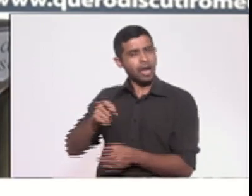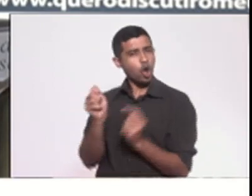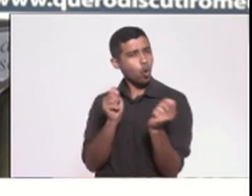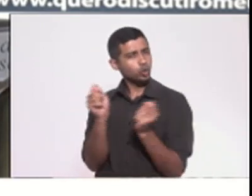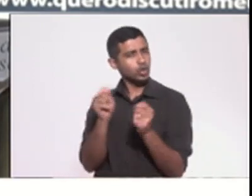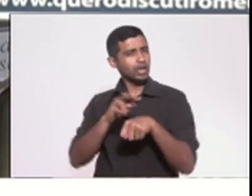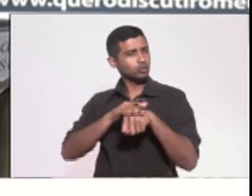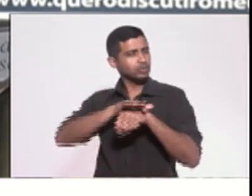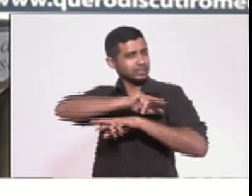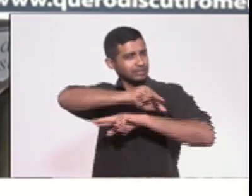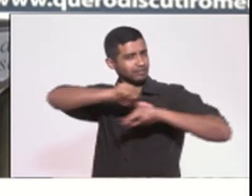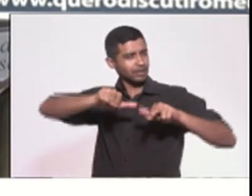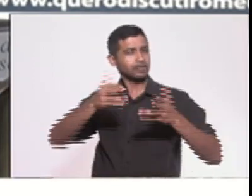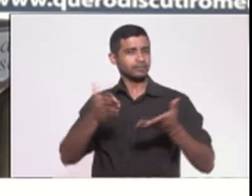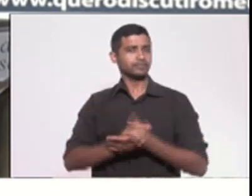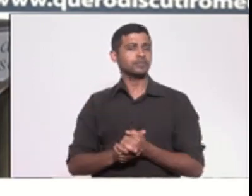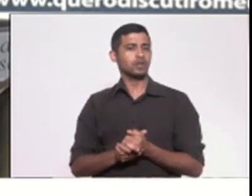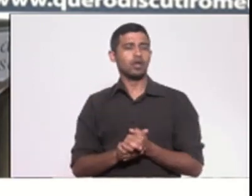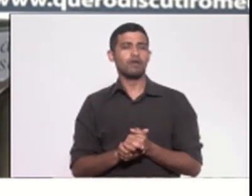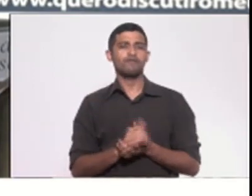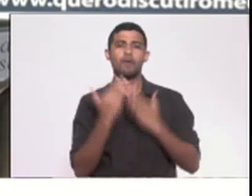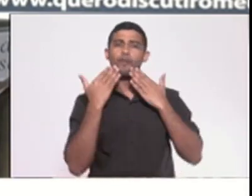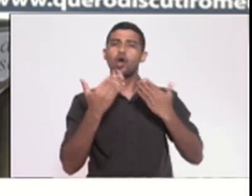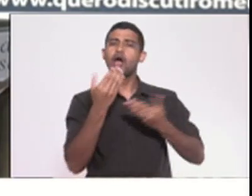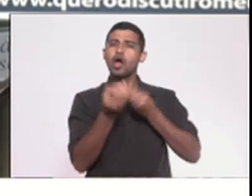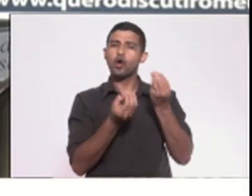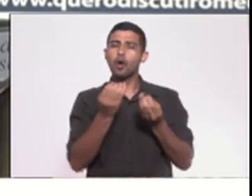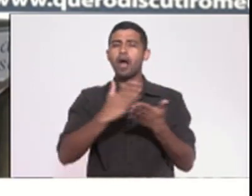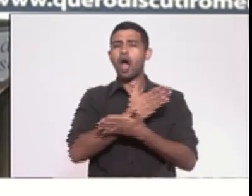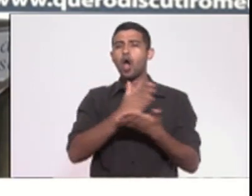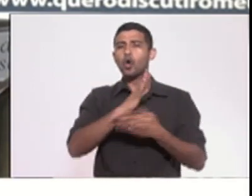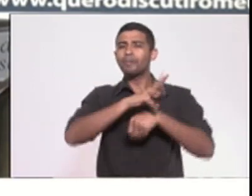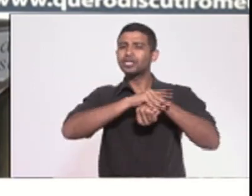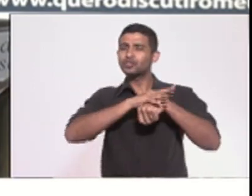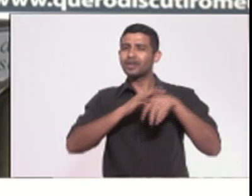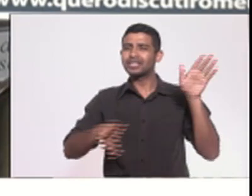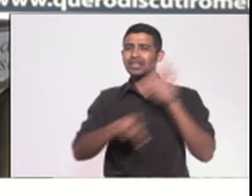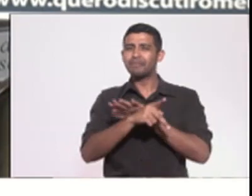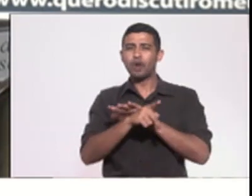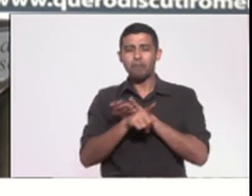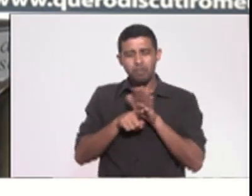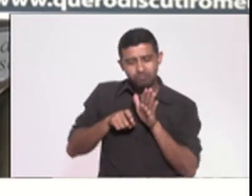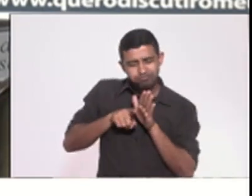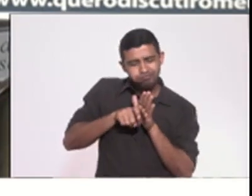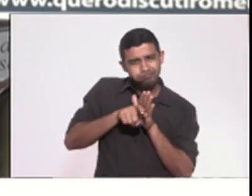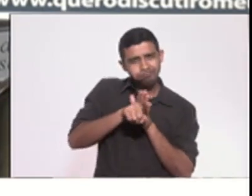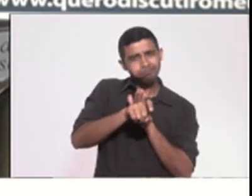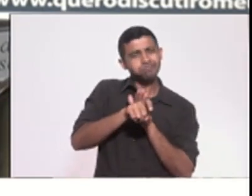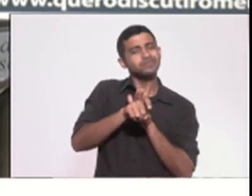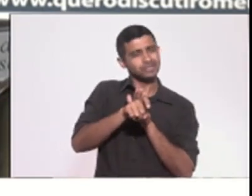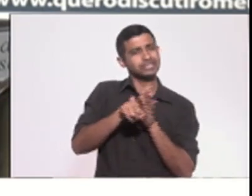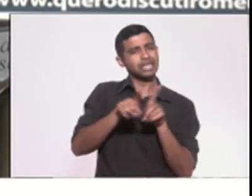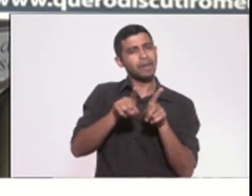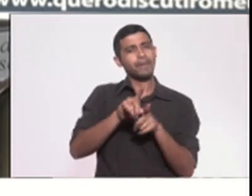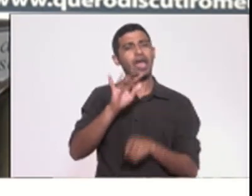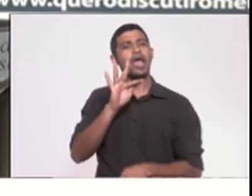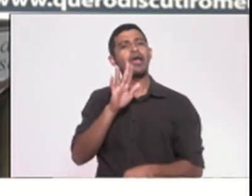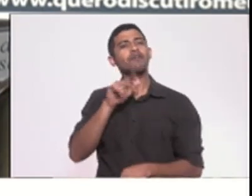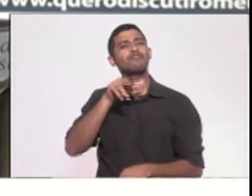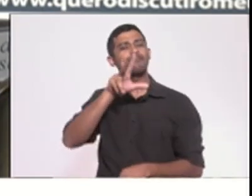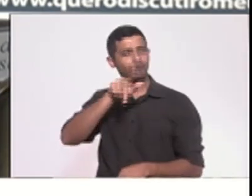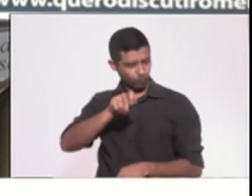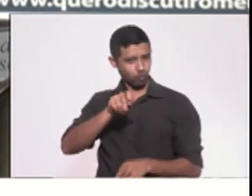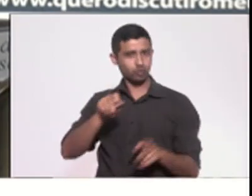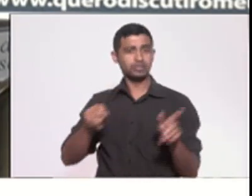né? Então, eu já adiantei um pouquinho, trouxe aqui algumas doenças causadas por fungos e bactérias na cana-de-açúcar e